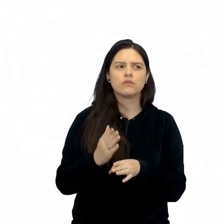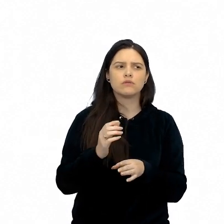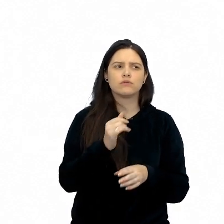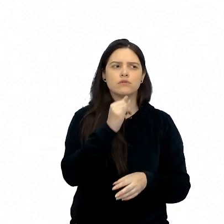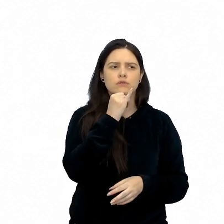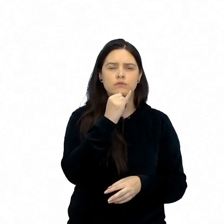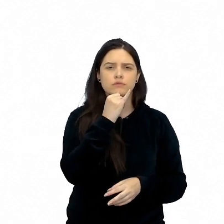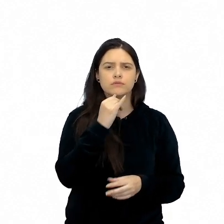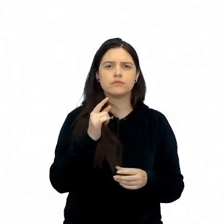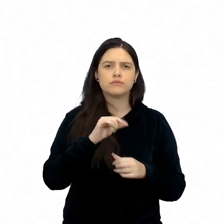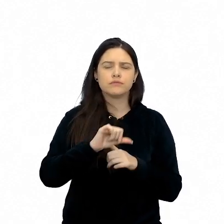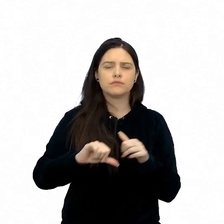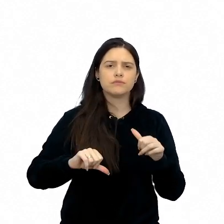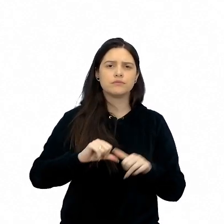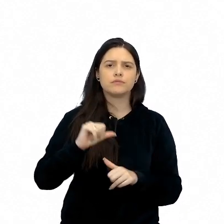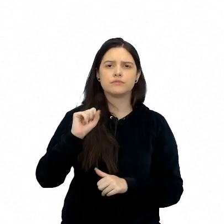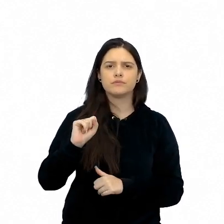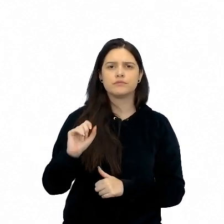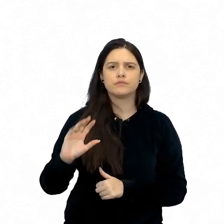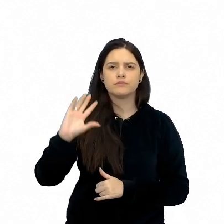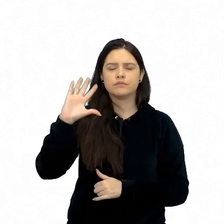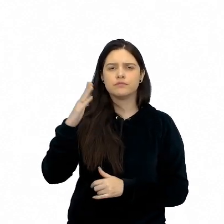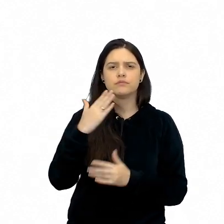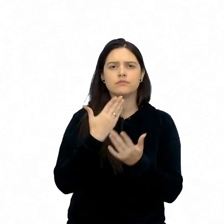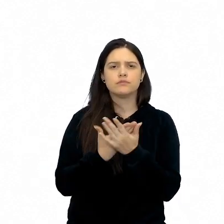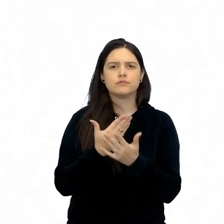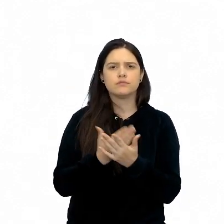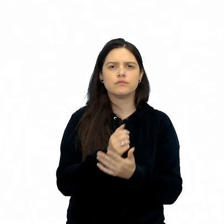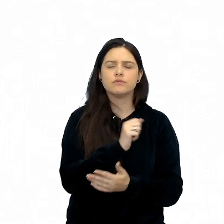coisa que o aluno pode acontecer, que o meu estudante ele pode